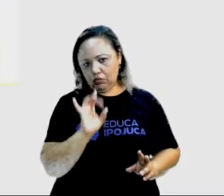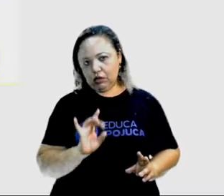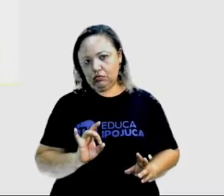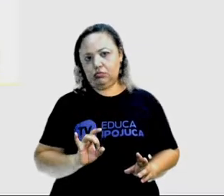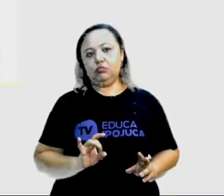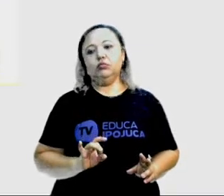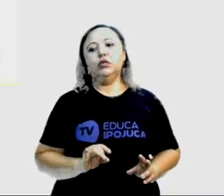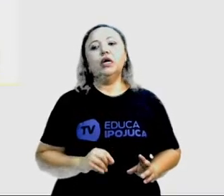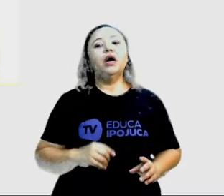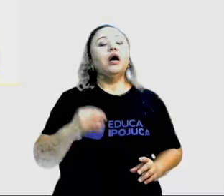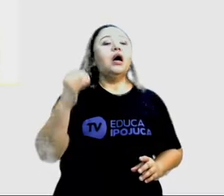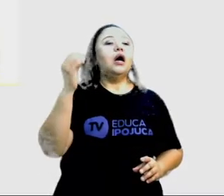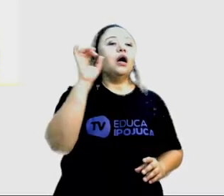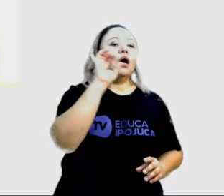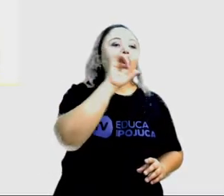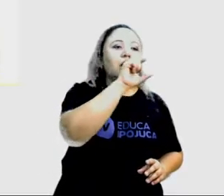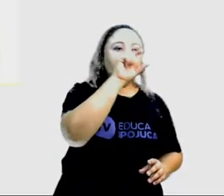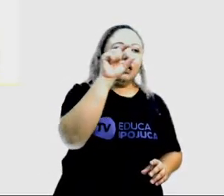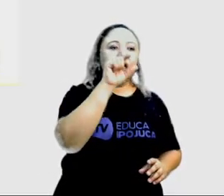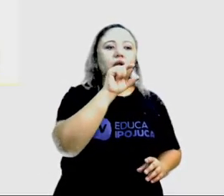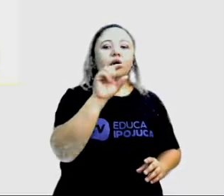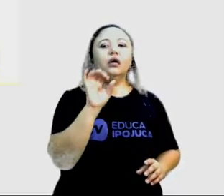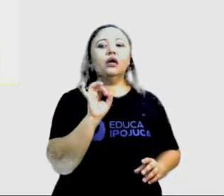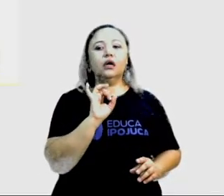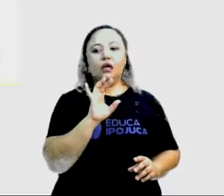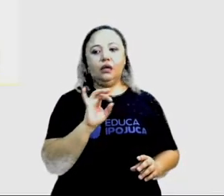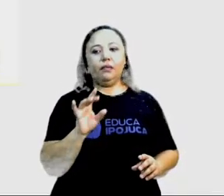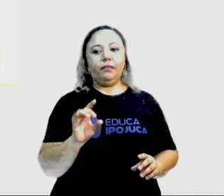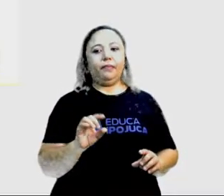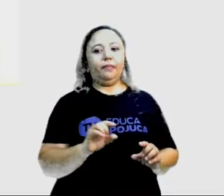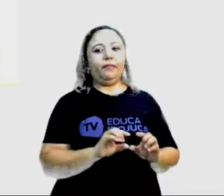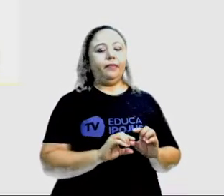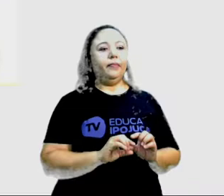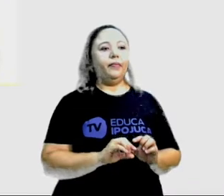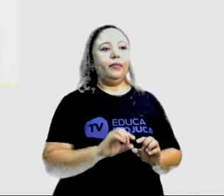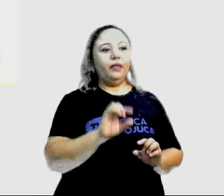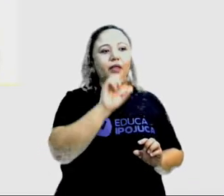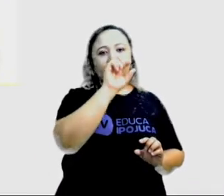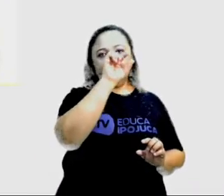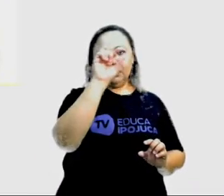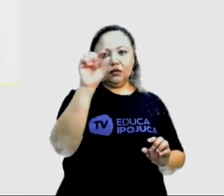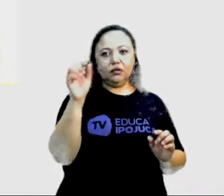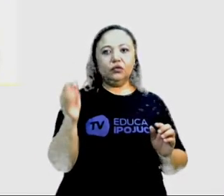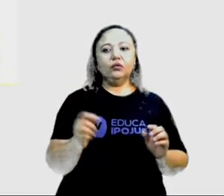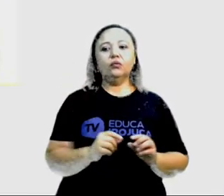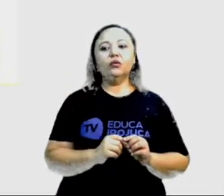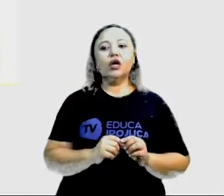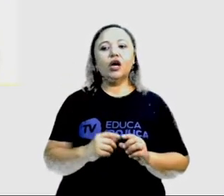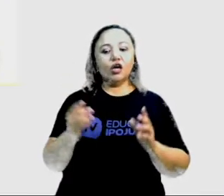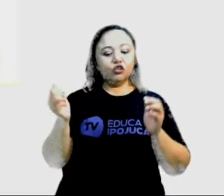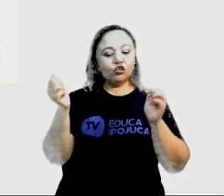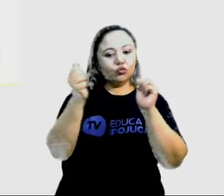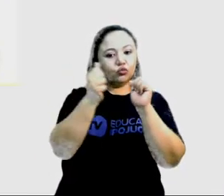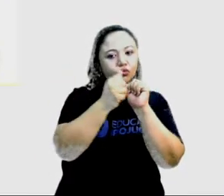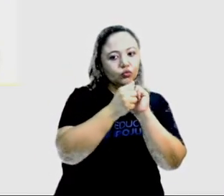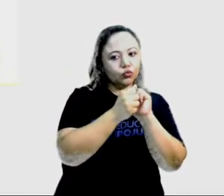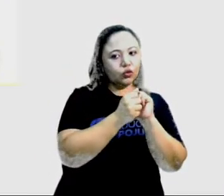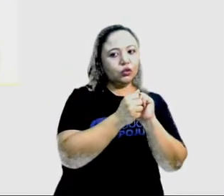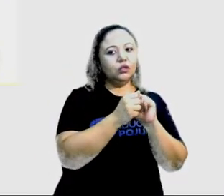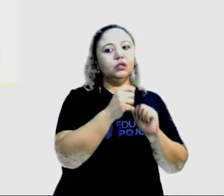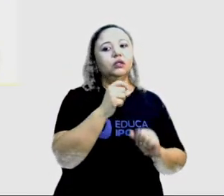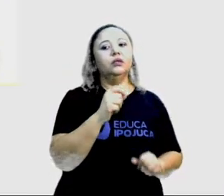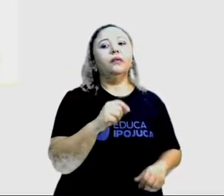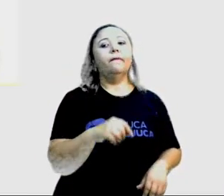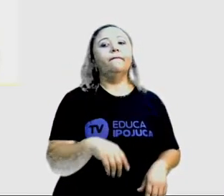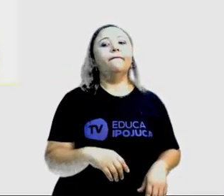cada uma. Na adição, cada número é chamado de parcela. E a junção dessas duas parcelas é